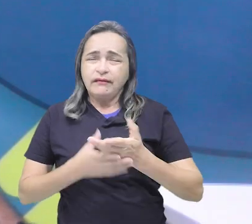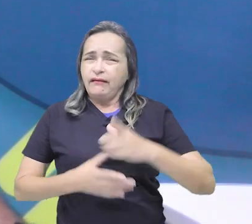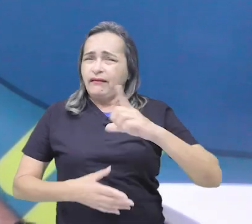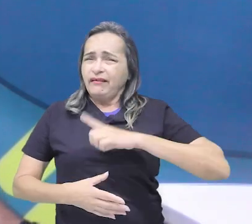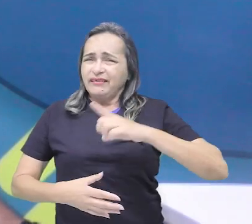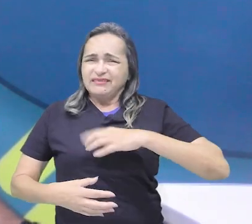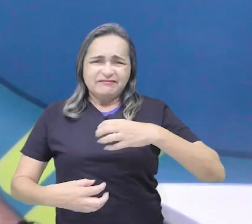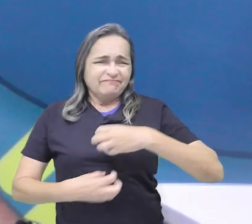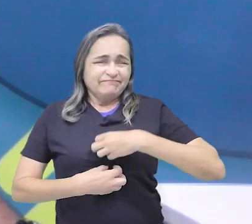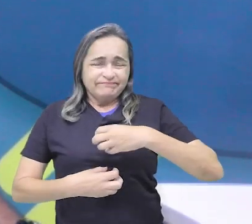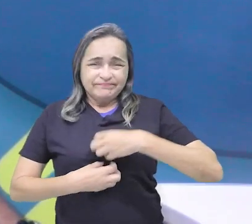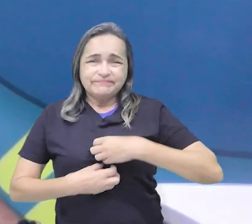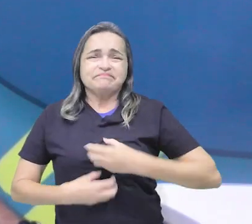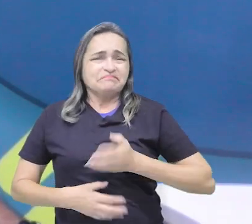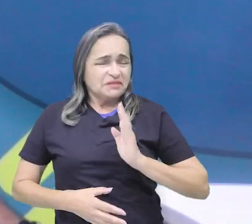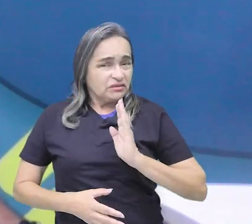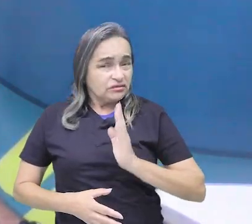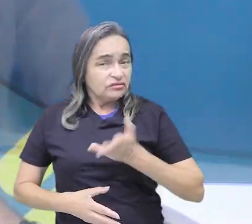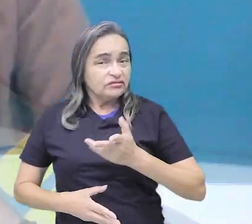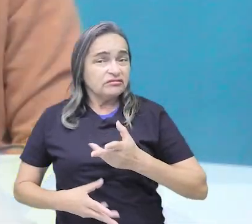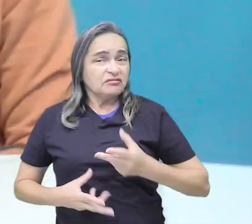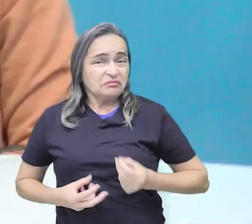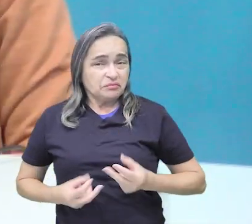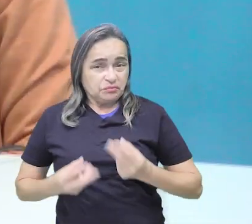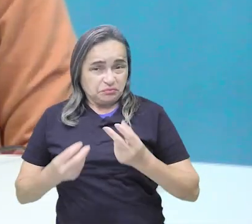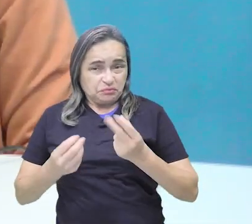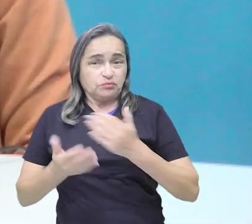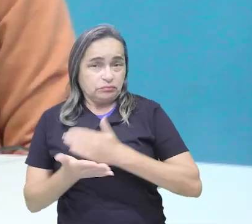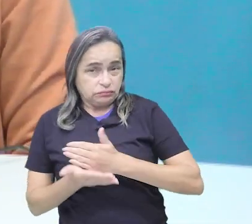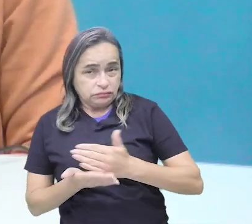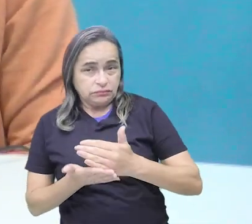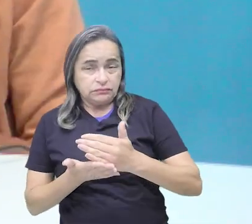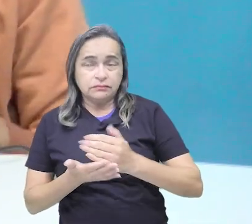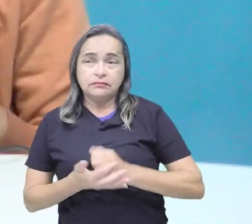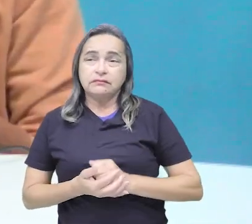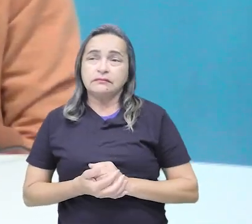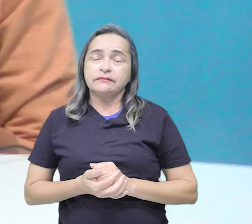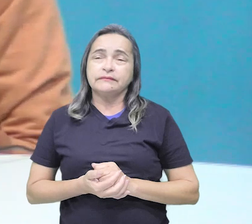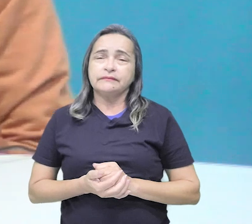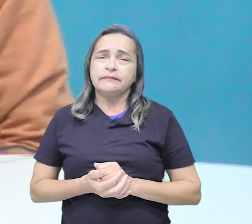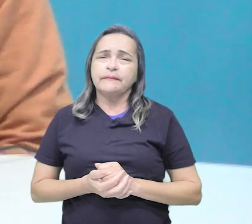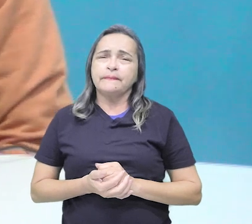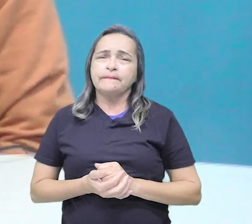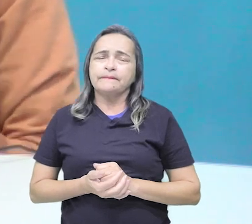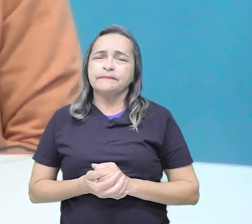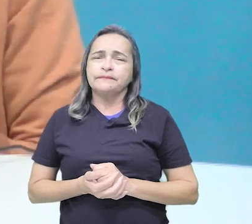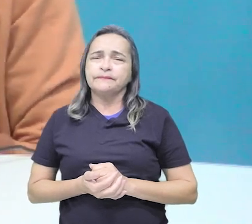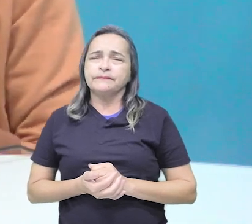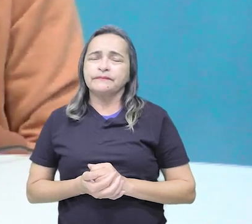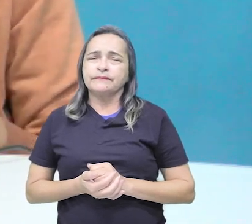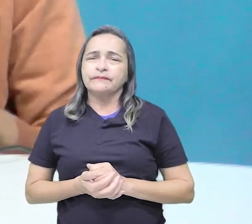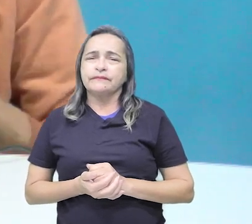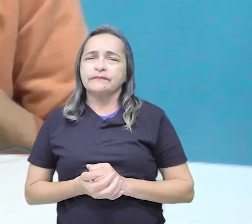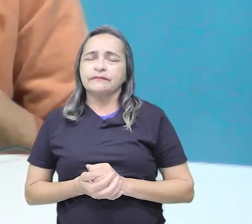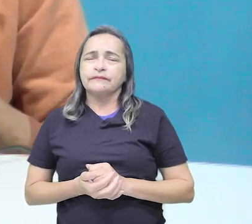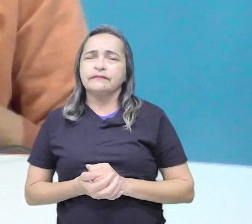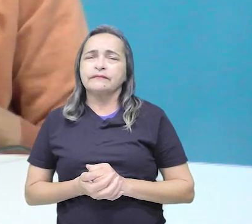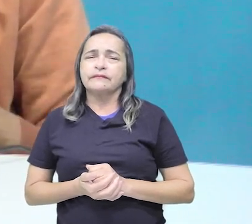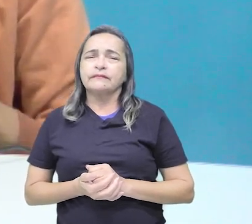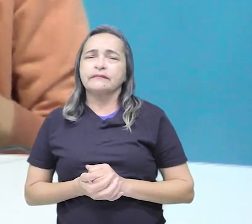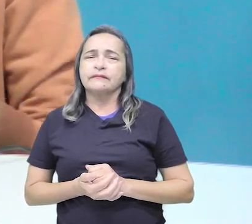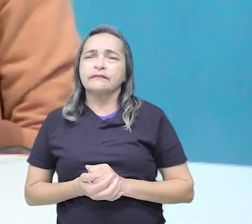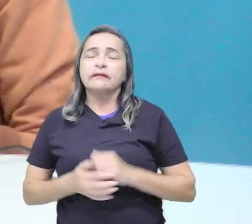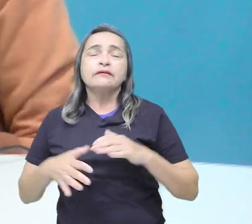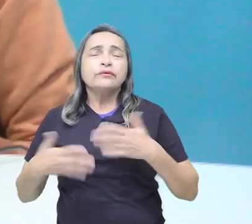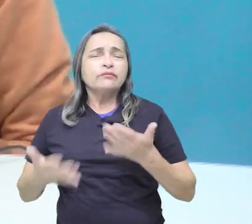câncer em andamento, sim? Doutor, a partir de que idade